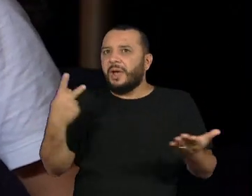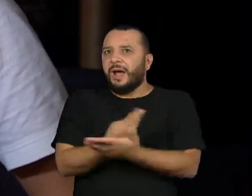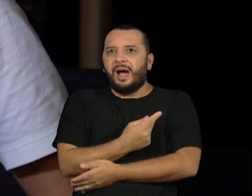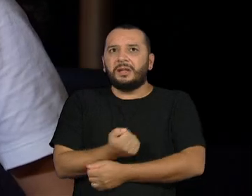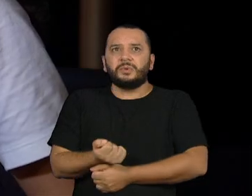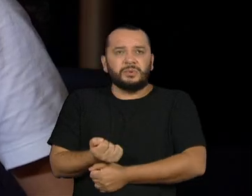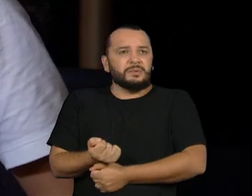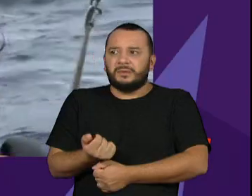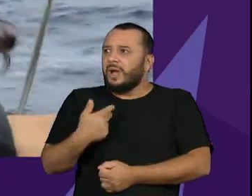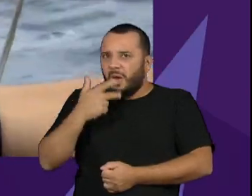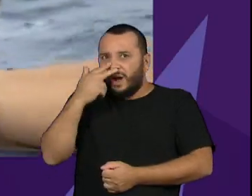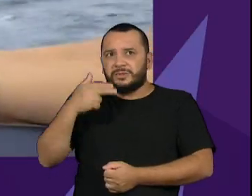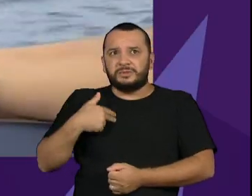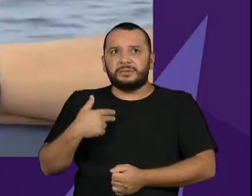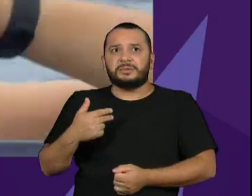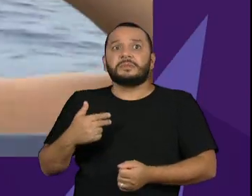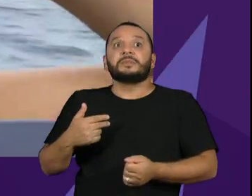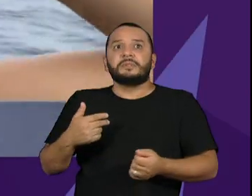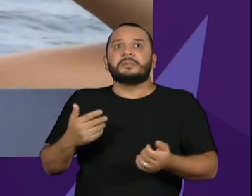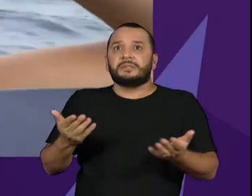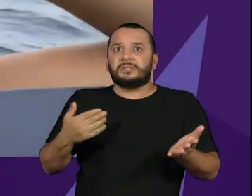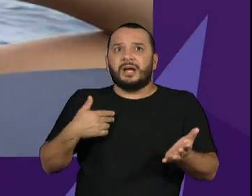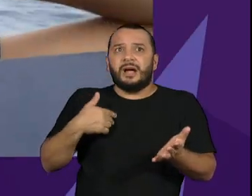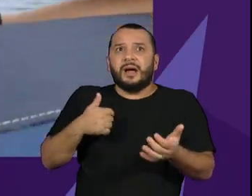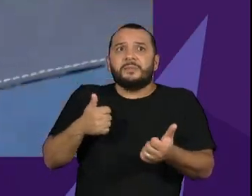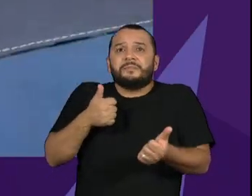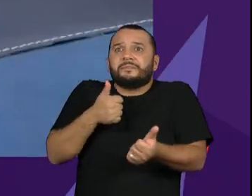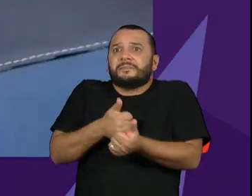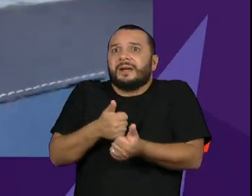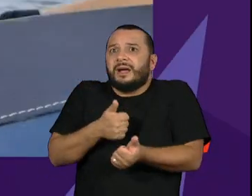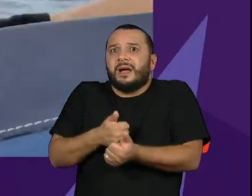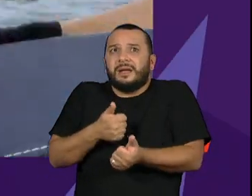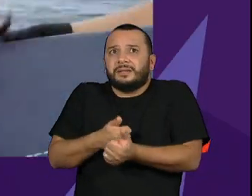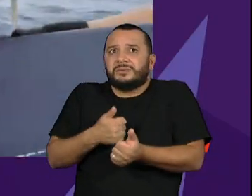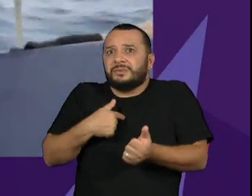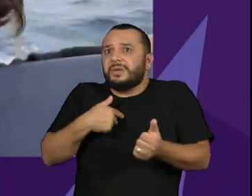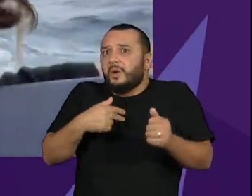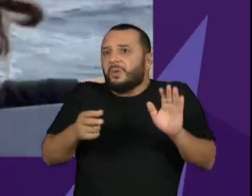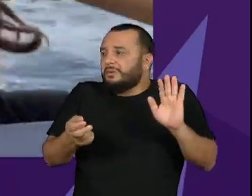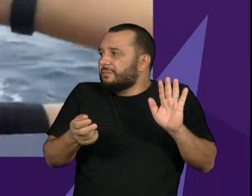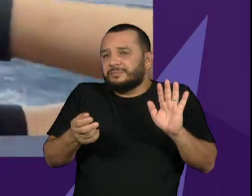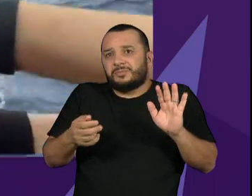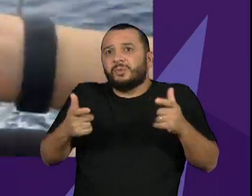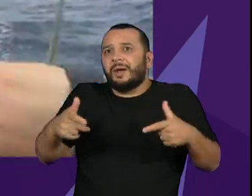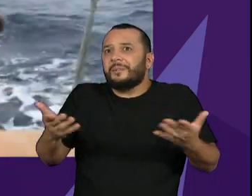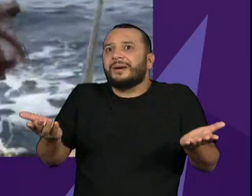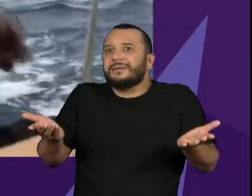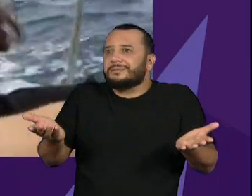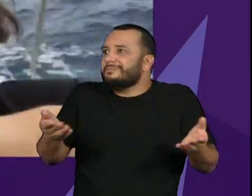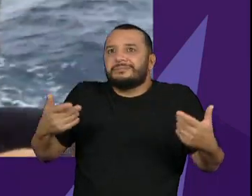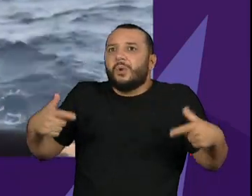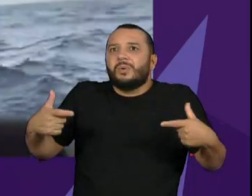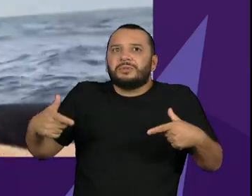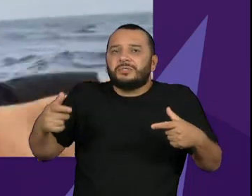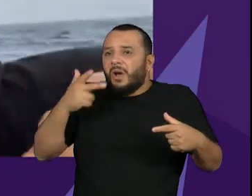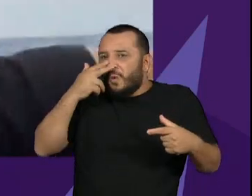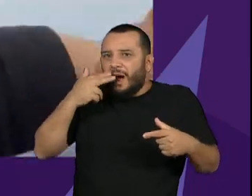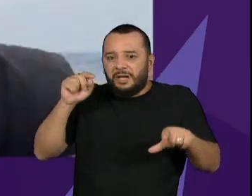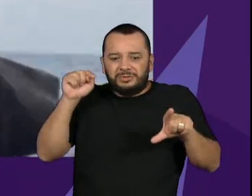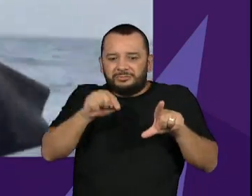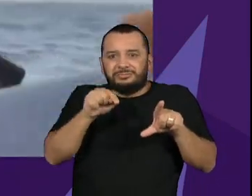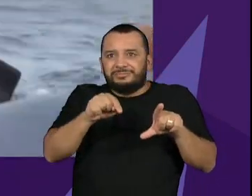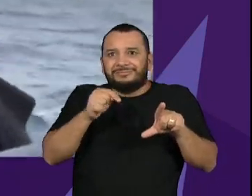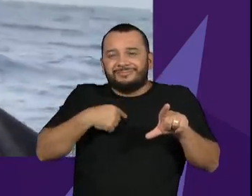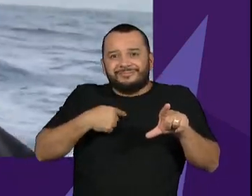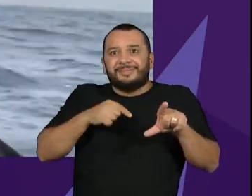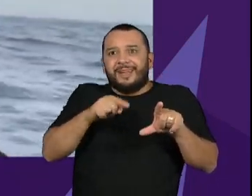por elas sem tê-las visto. Nós estamos perto do momento de admitir que talvez as cartas sejam